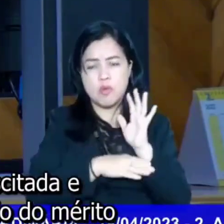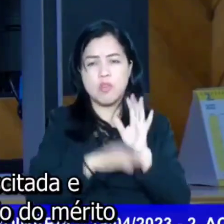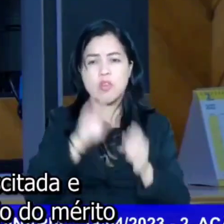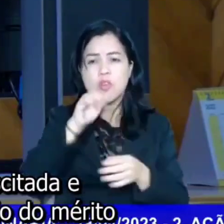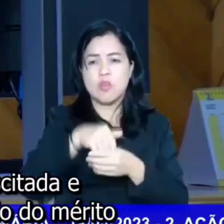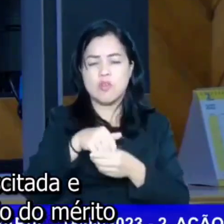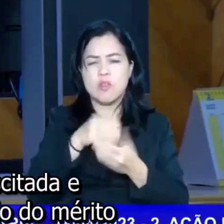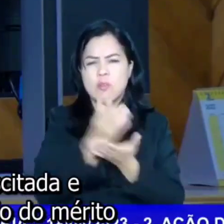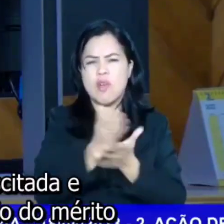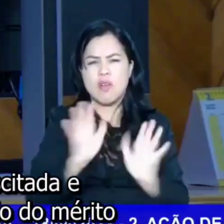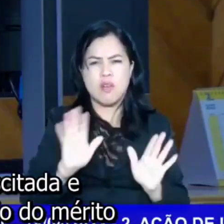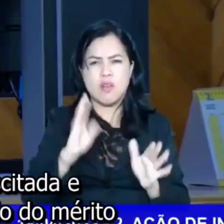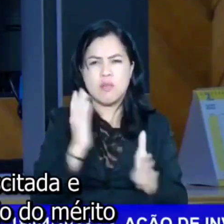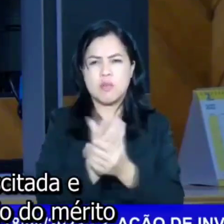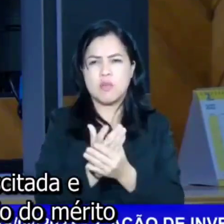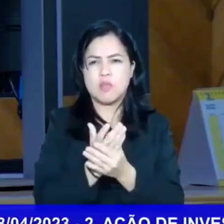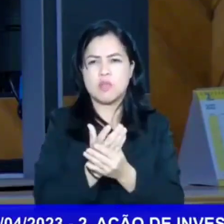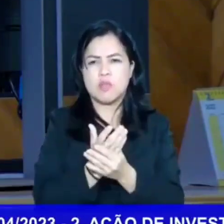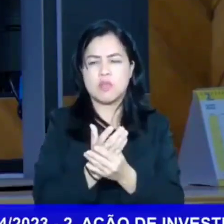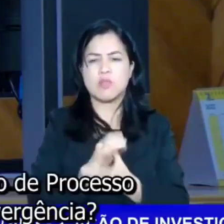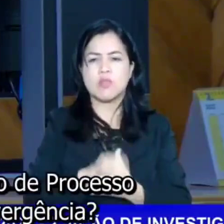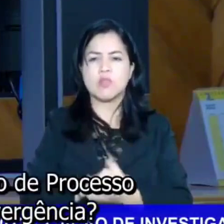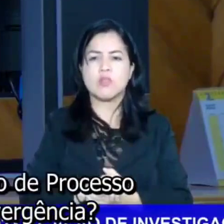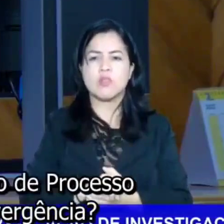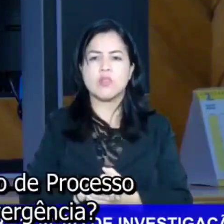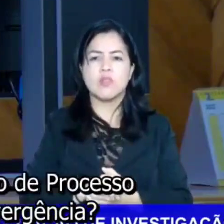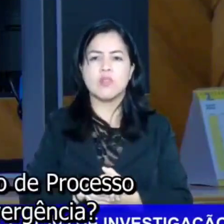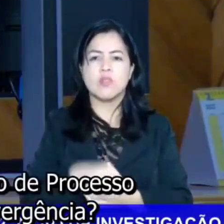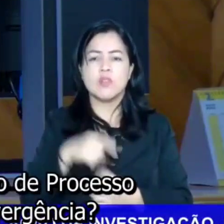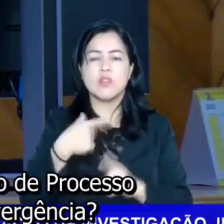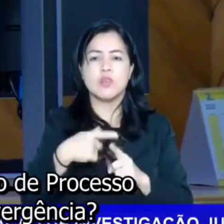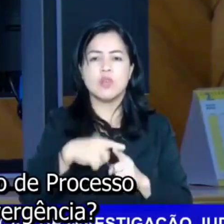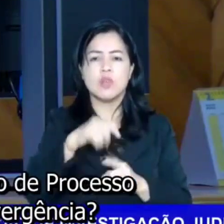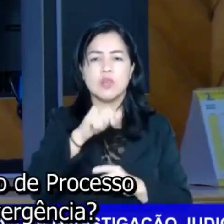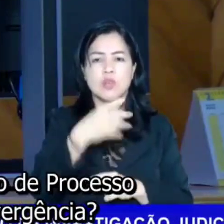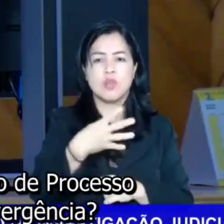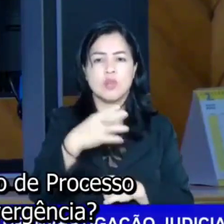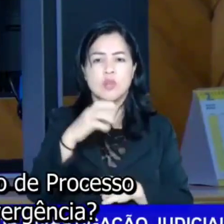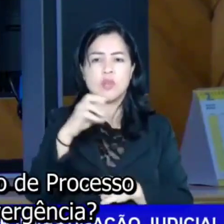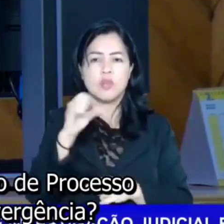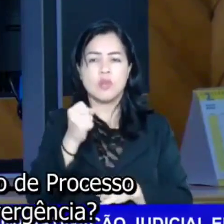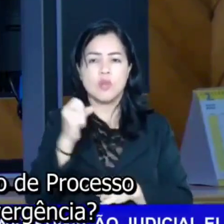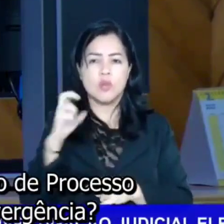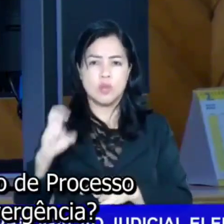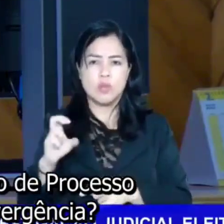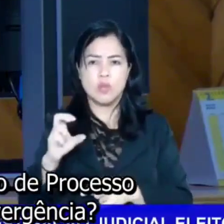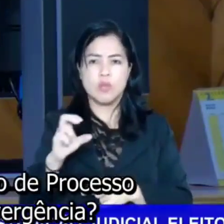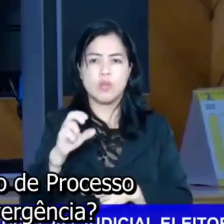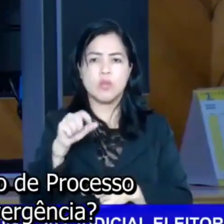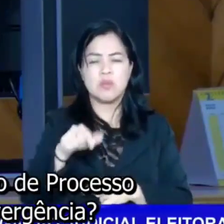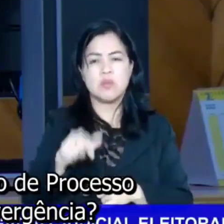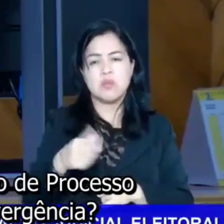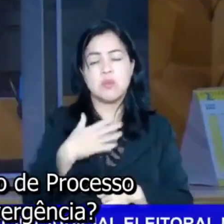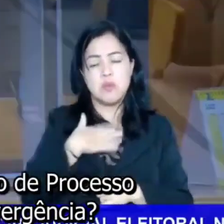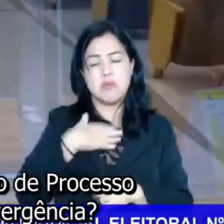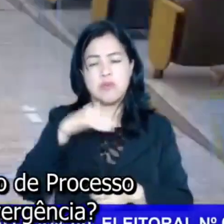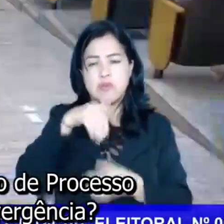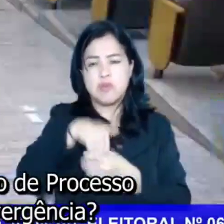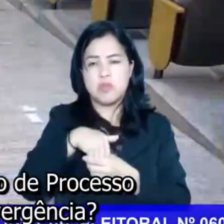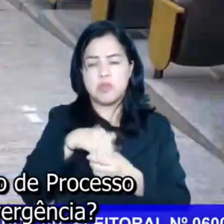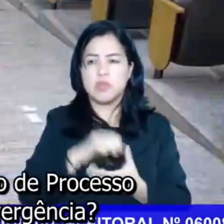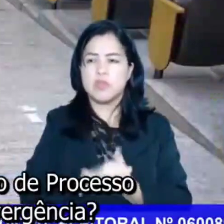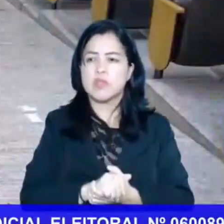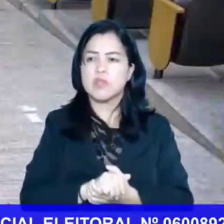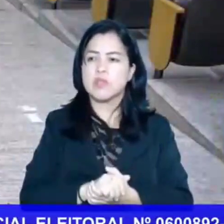pela extinção do processo sem resolução do mérito, com fundamento no artigo 485, inciso 6º do Código de Processo Civil. Esse é meu voto.